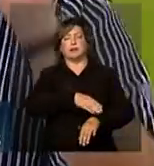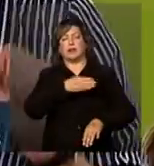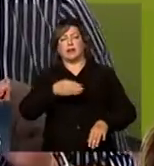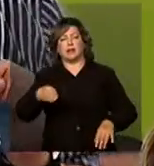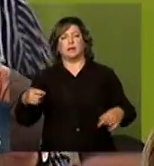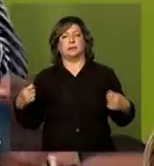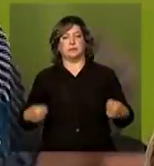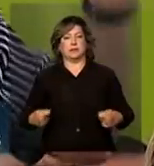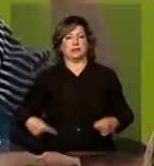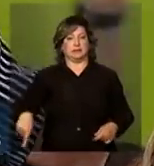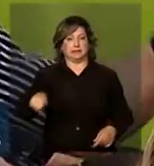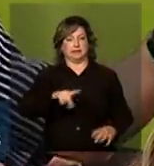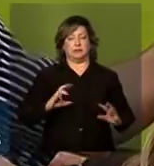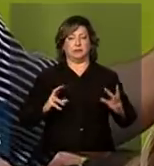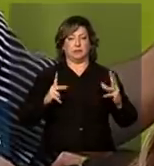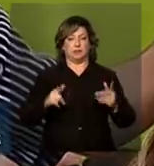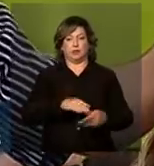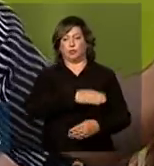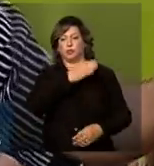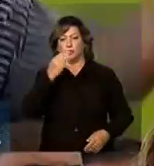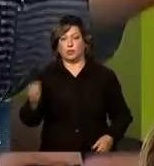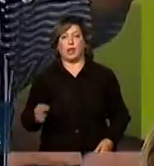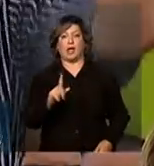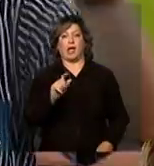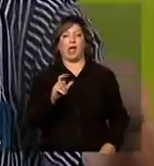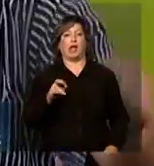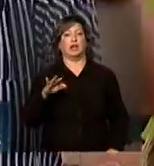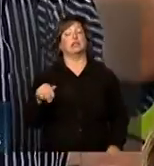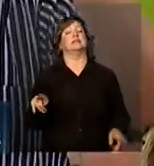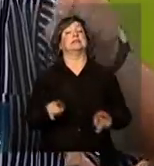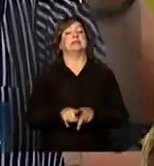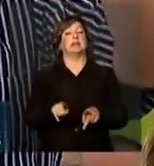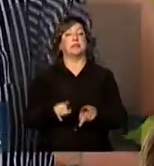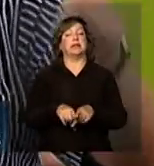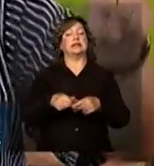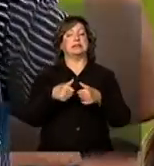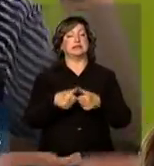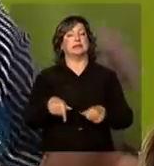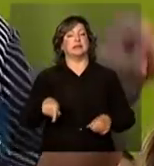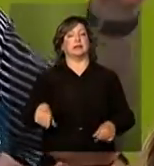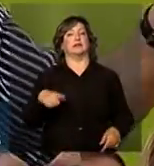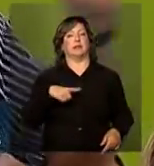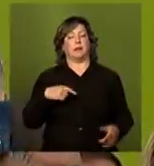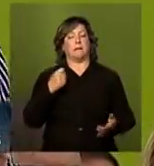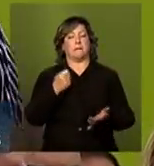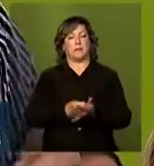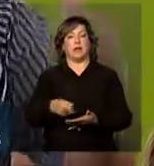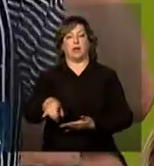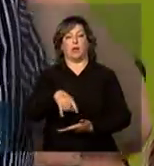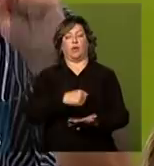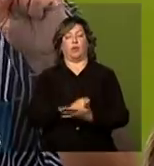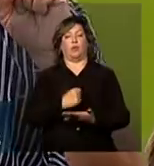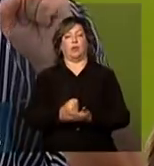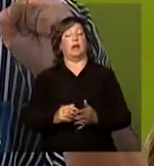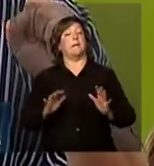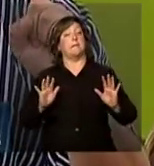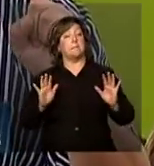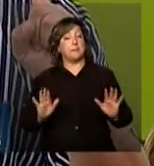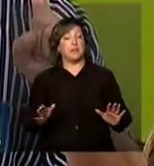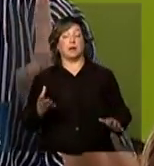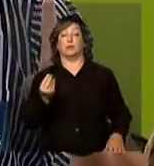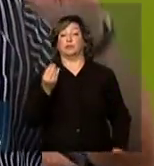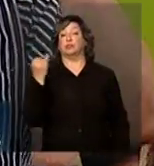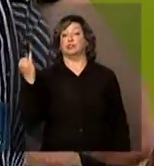máquina dessas tem durante o período de garantia também está suportado pago pelo contrato mas é muito